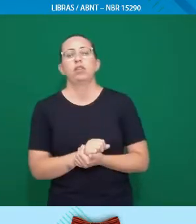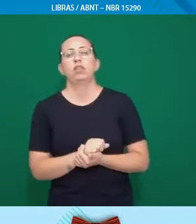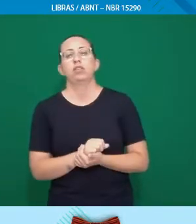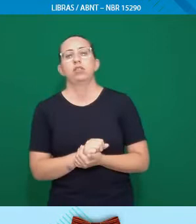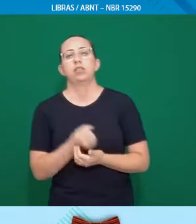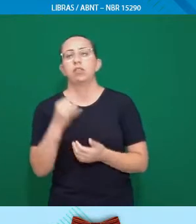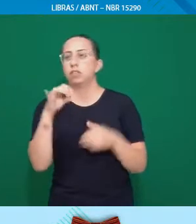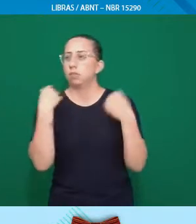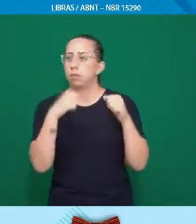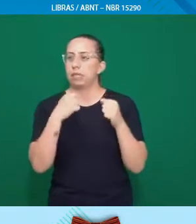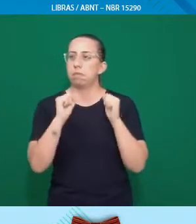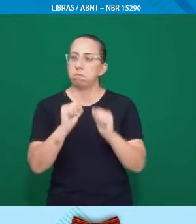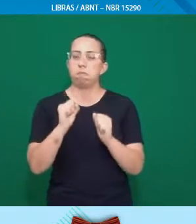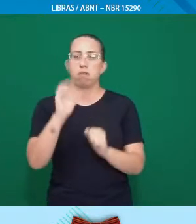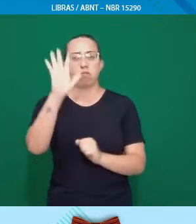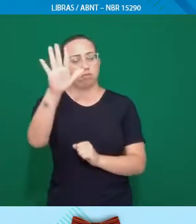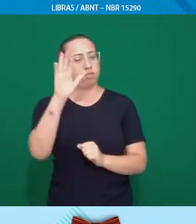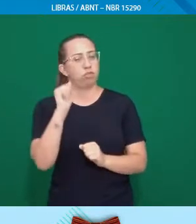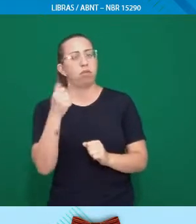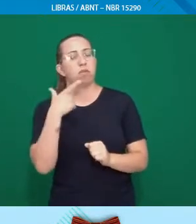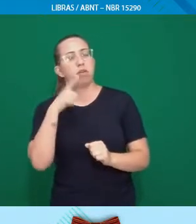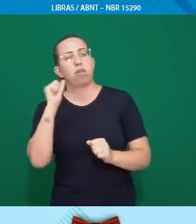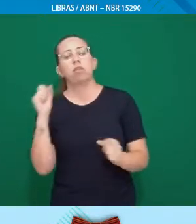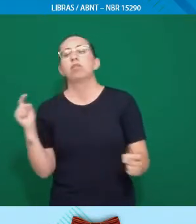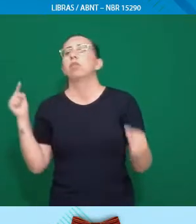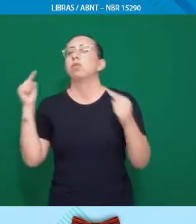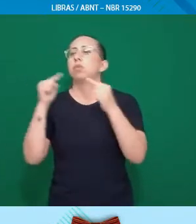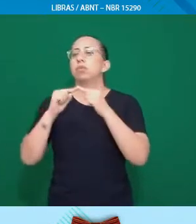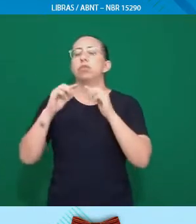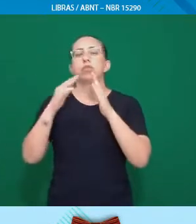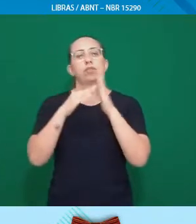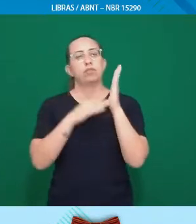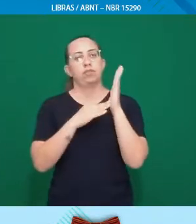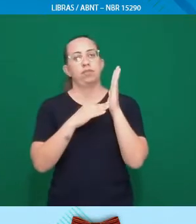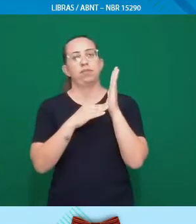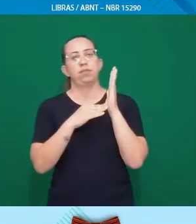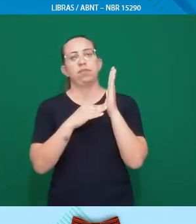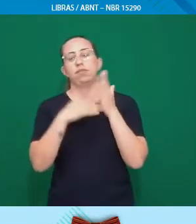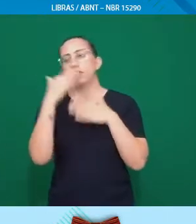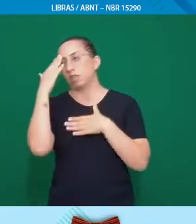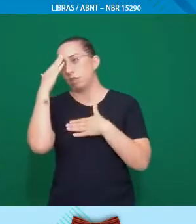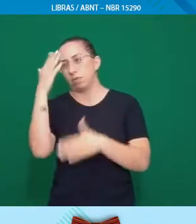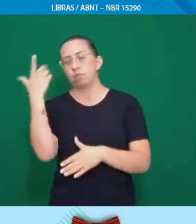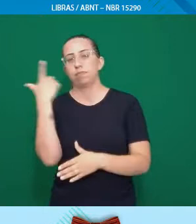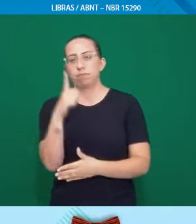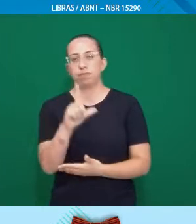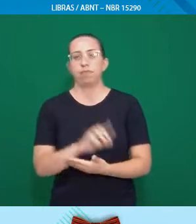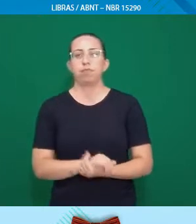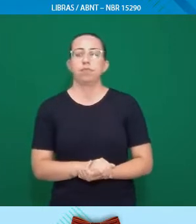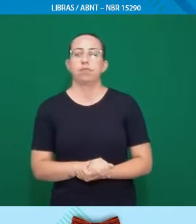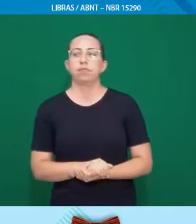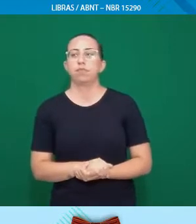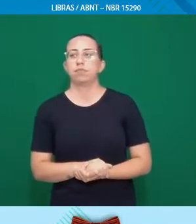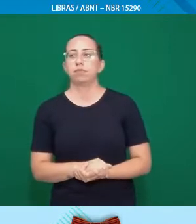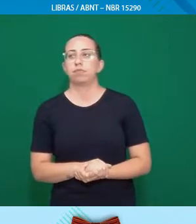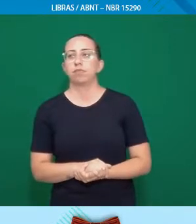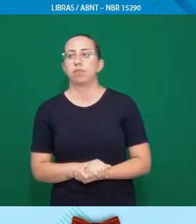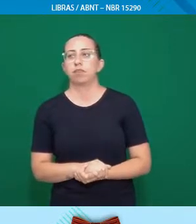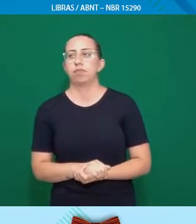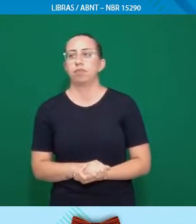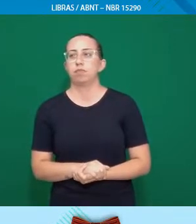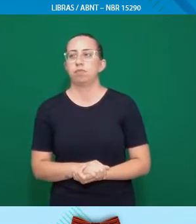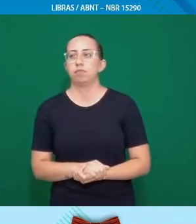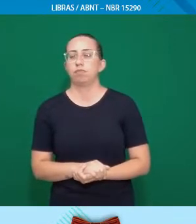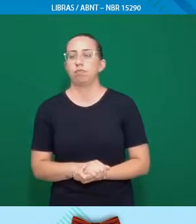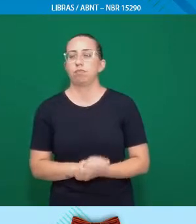correr atrás de recurso aí para vocês conseguir chegar objetivo que é de todos né Muito obrigado Mais uma vez Então